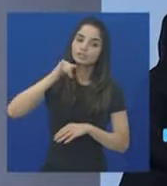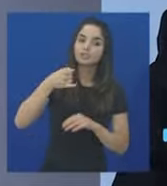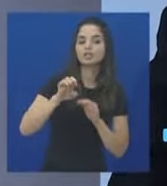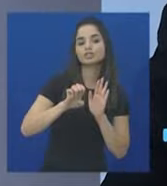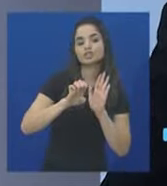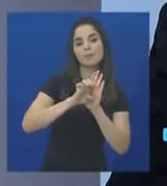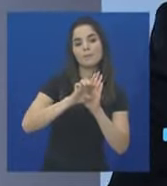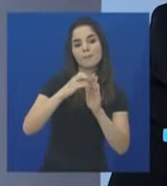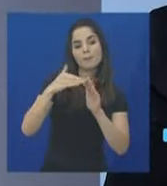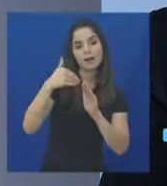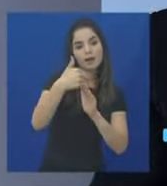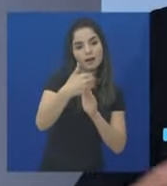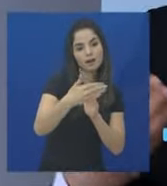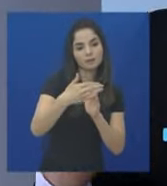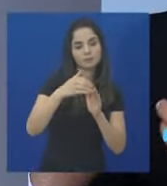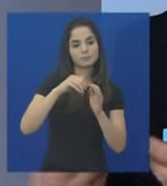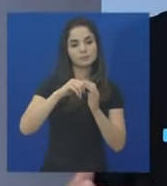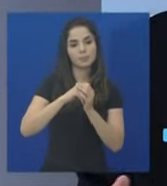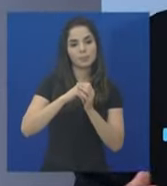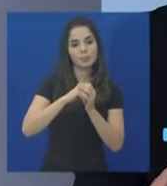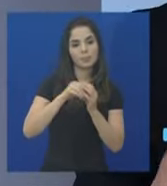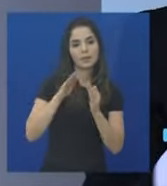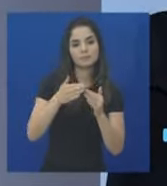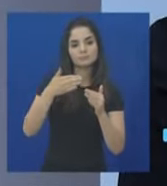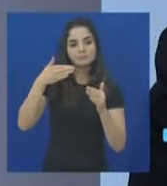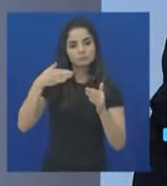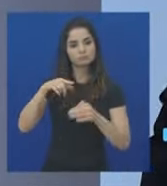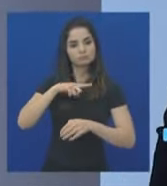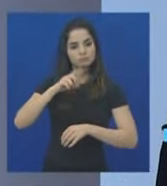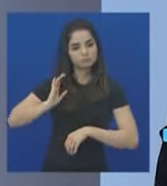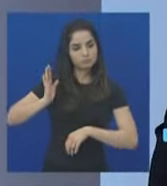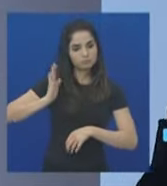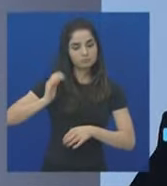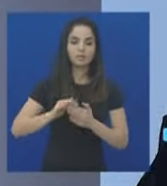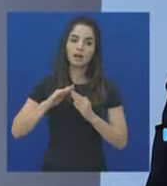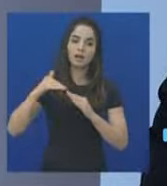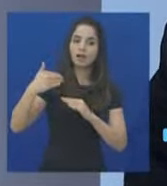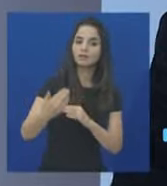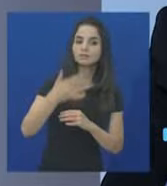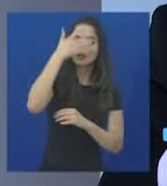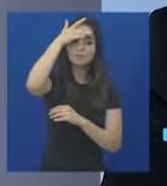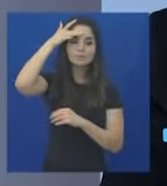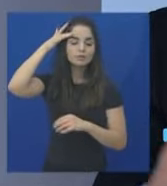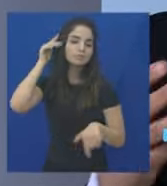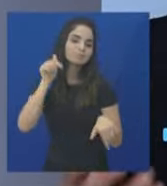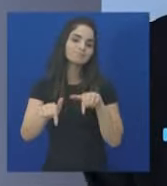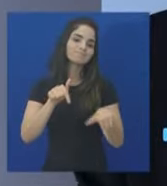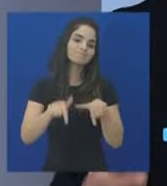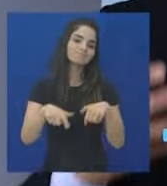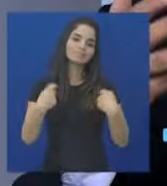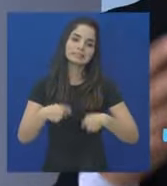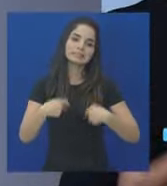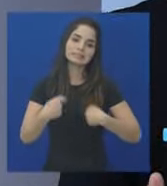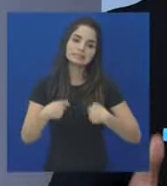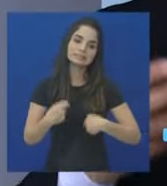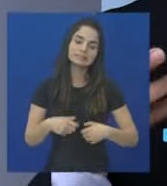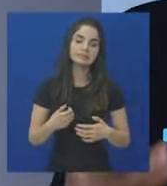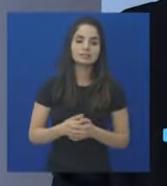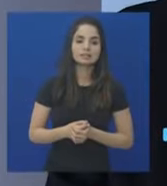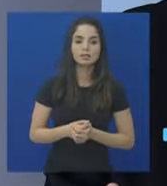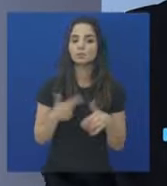cá é a classe média e a classe alta. Mas da ponte para lá são os trabalhadores que necessitam muito deles, não tem